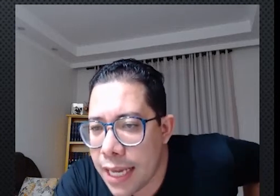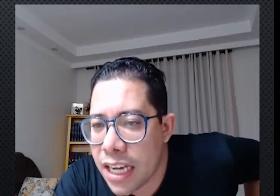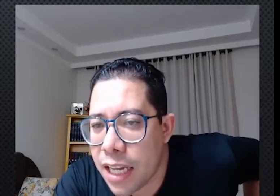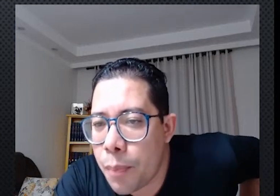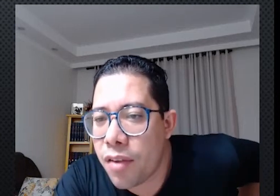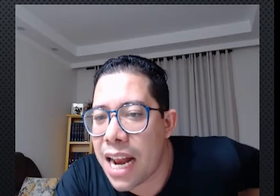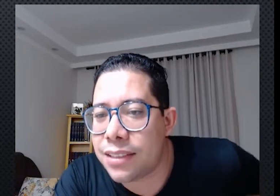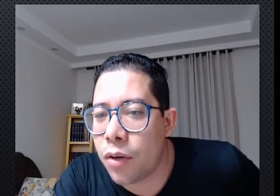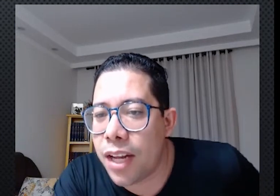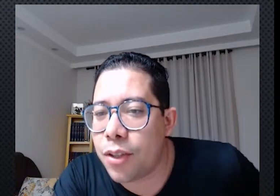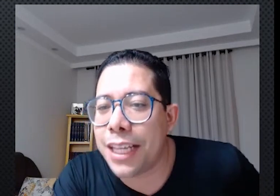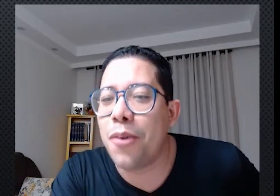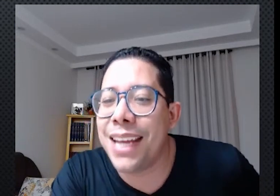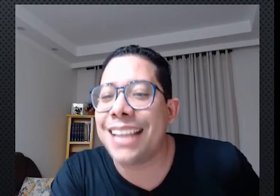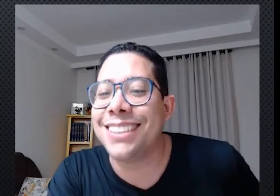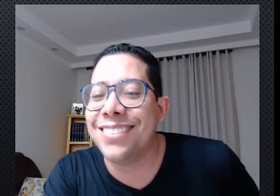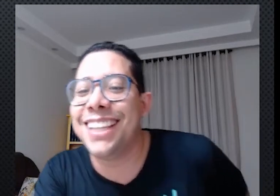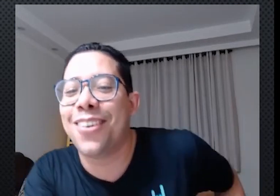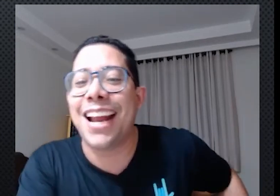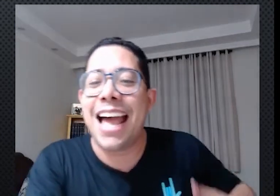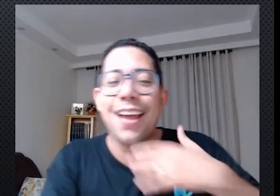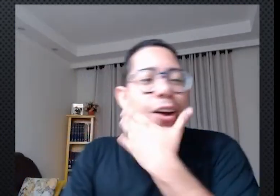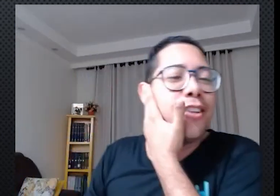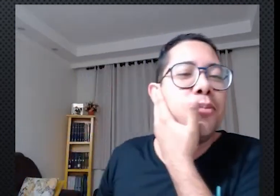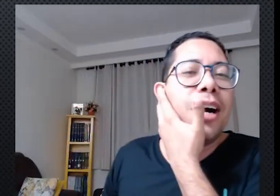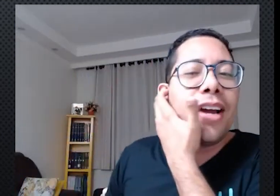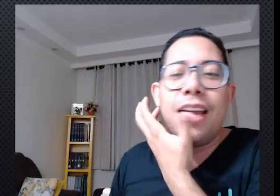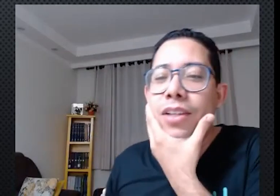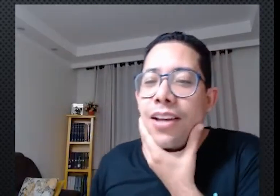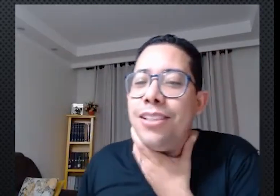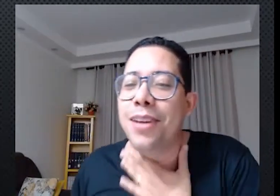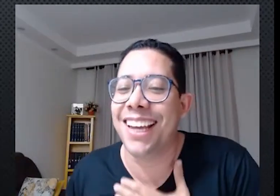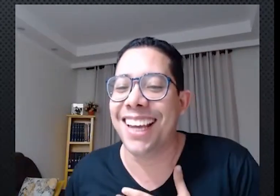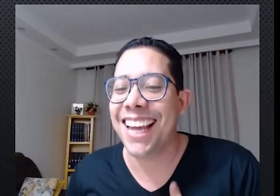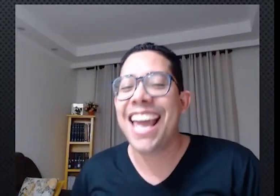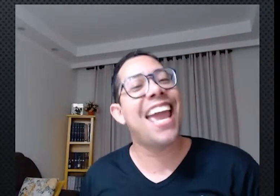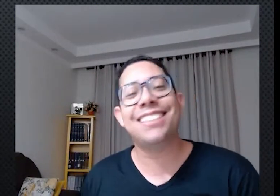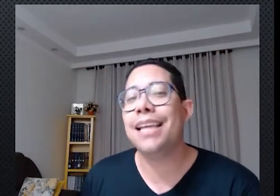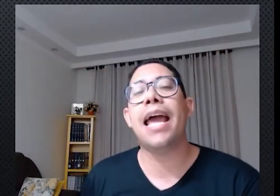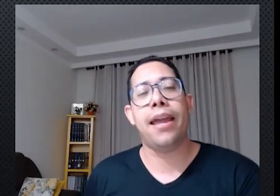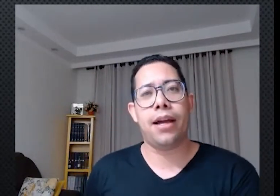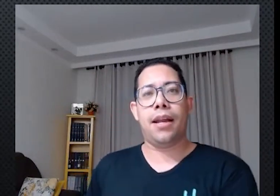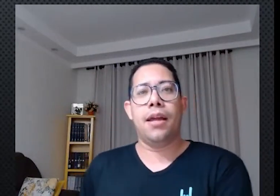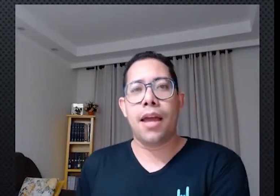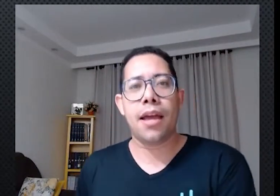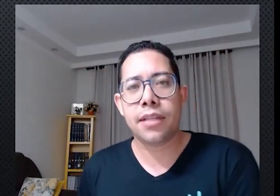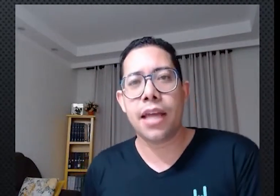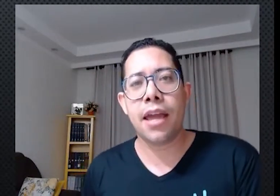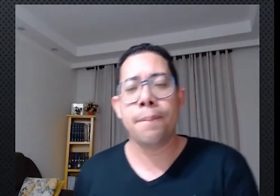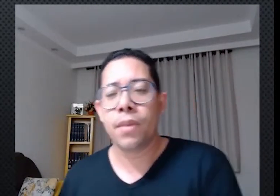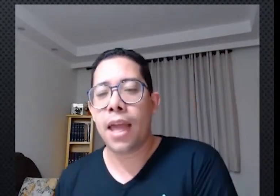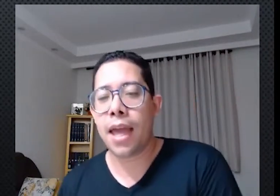que na igreja dele é por revelação, né? Então tem a obrigação de decorar resumão. Ei, Rodrigo, isso é essa a ideia, cara. É